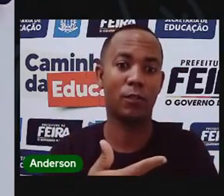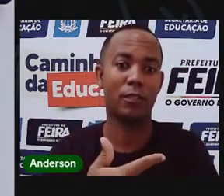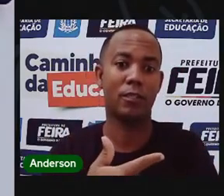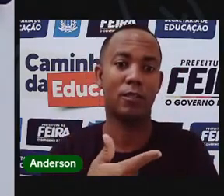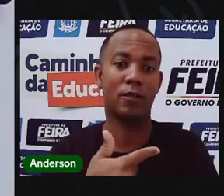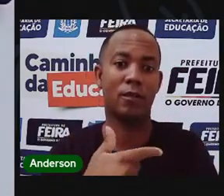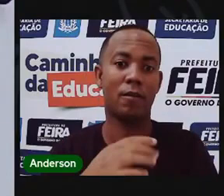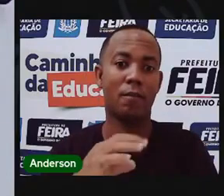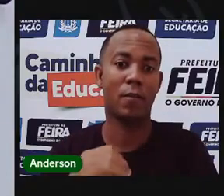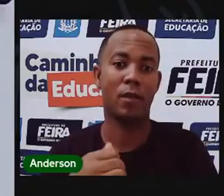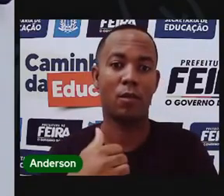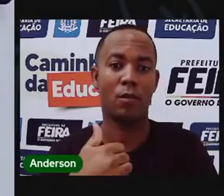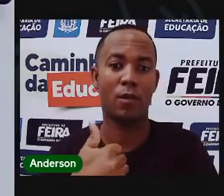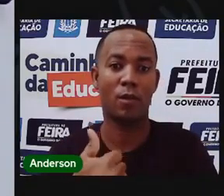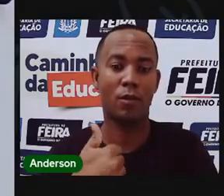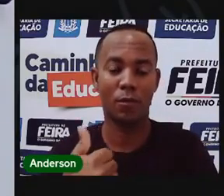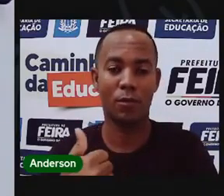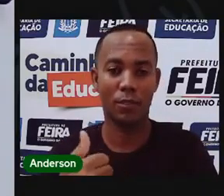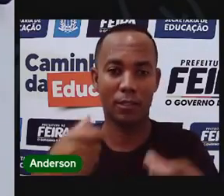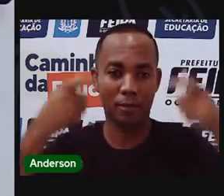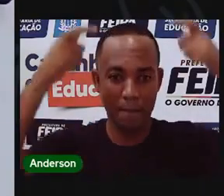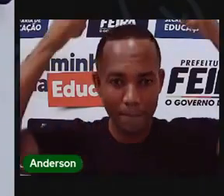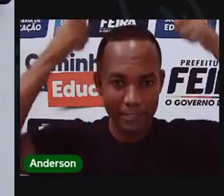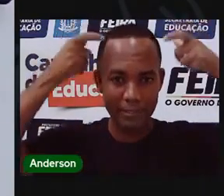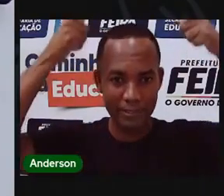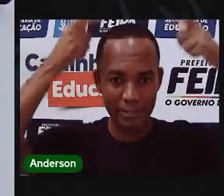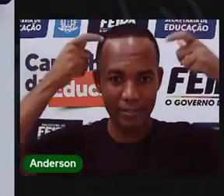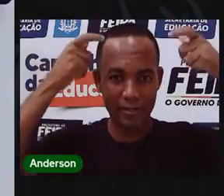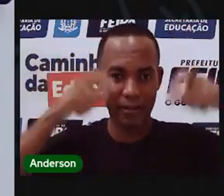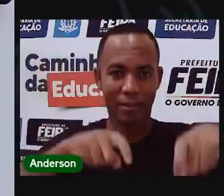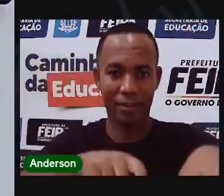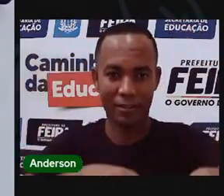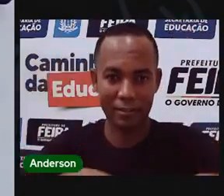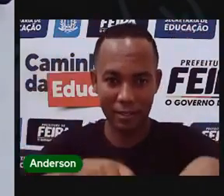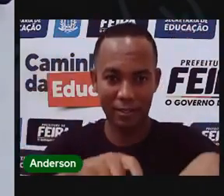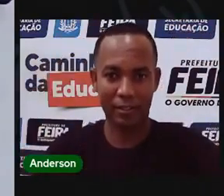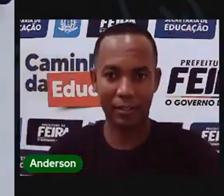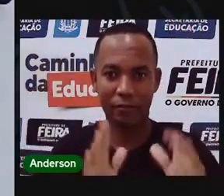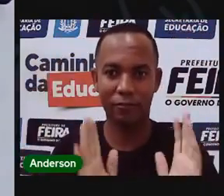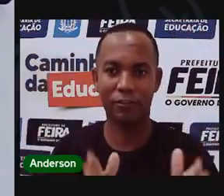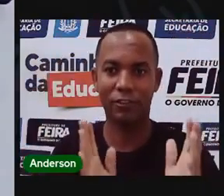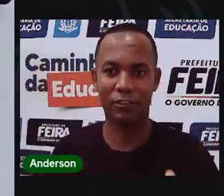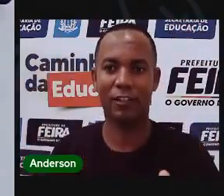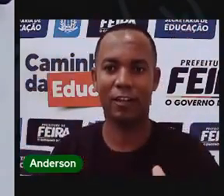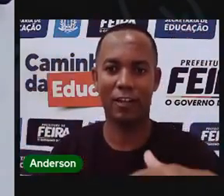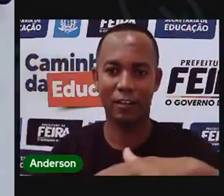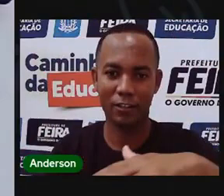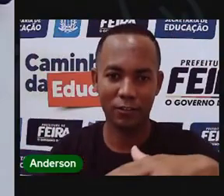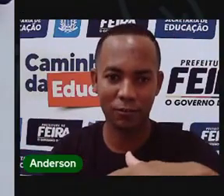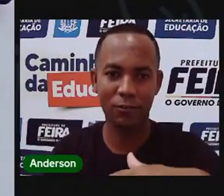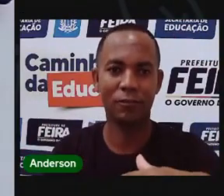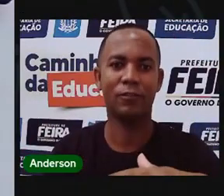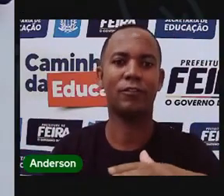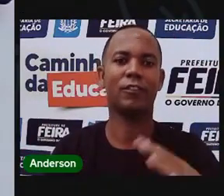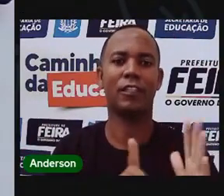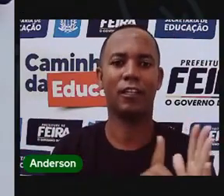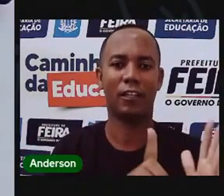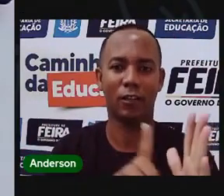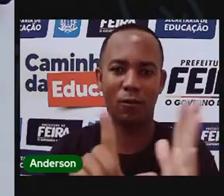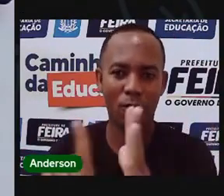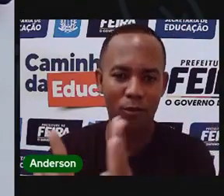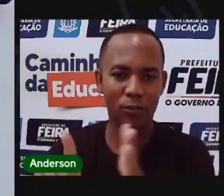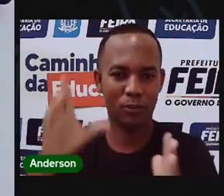oficial. A princesa do sertão é indústria, comércio,